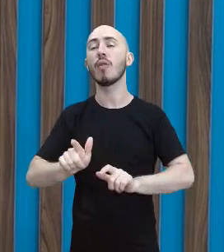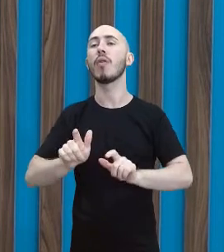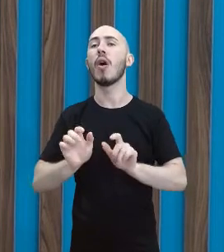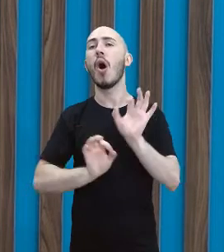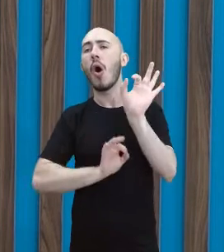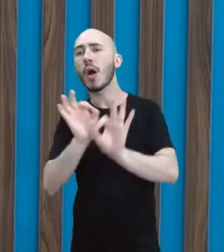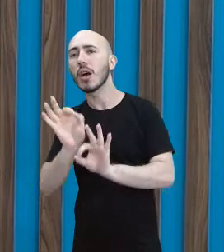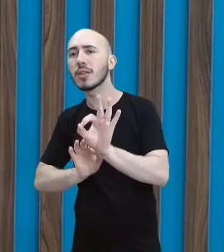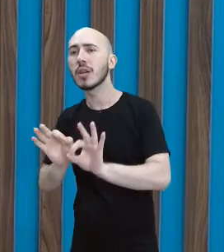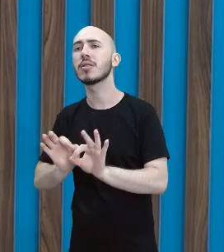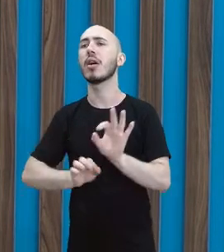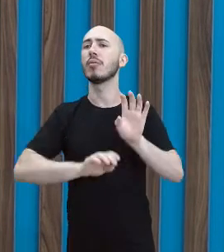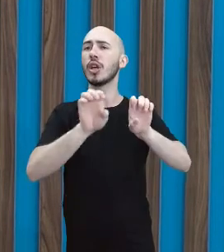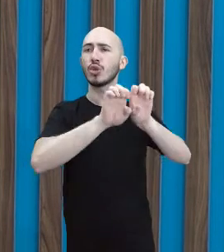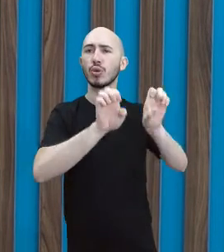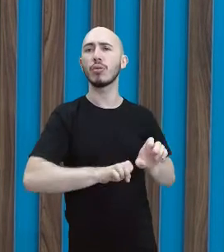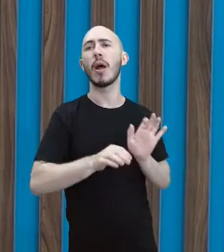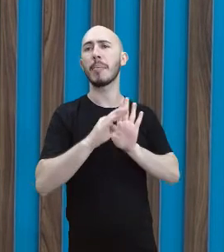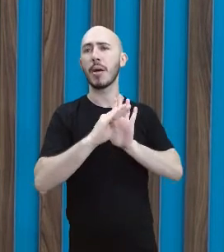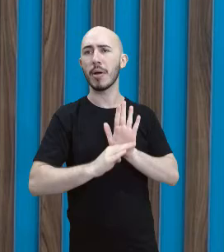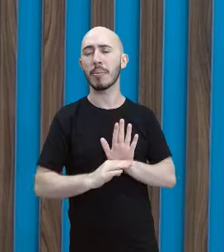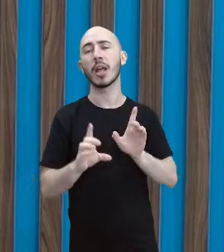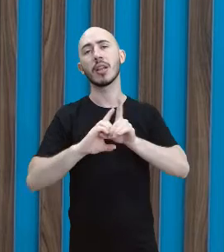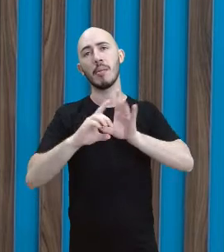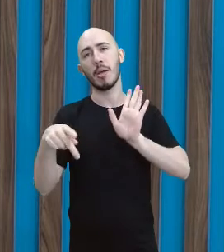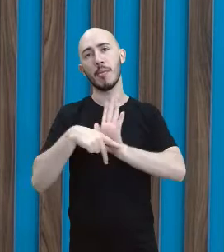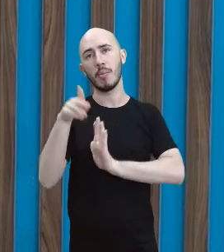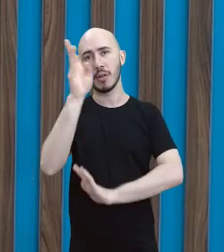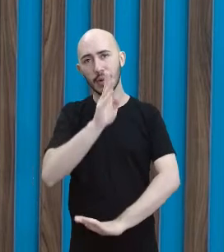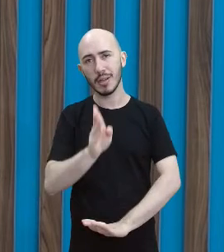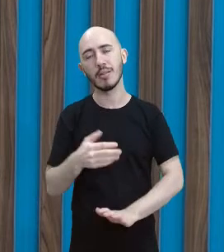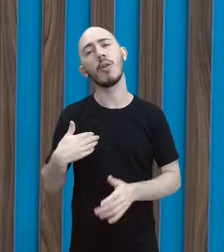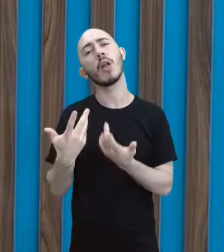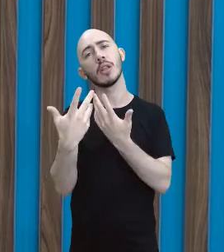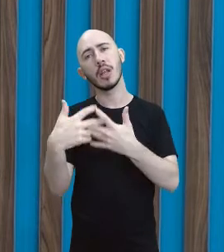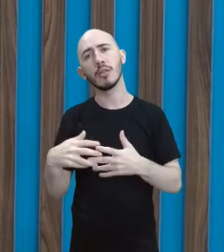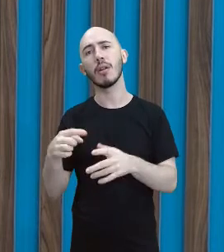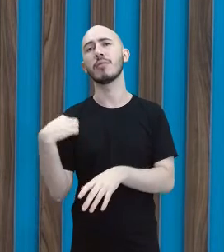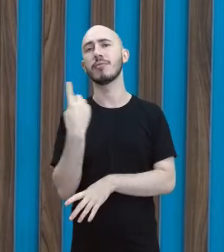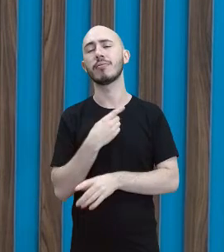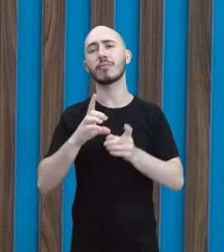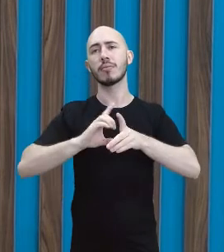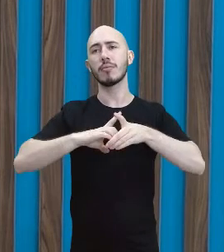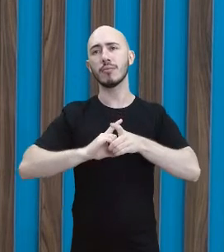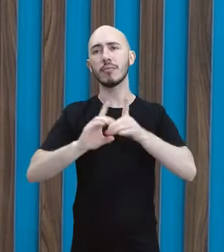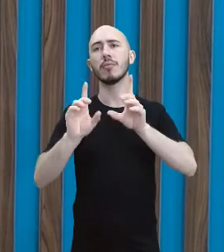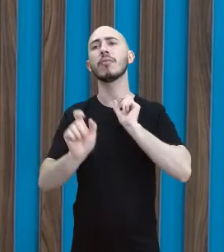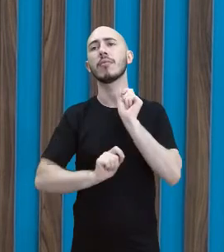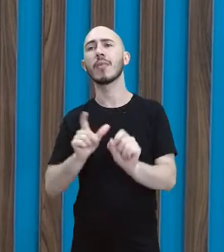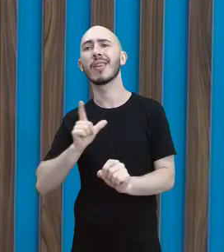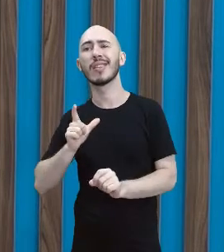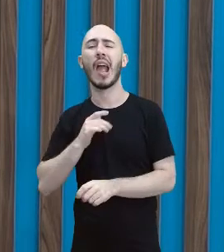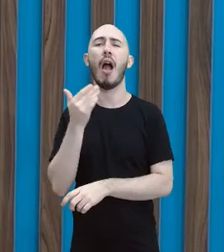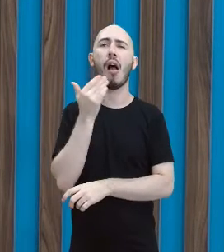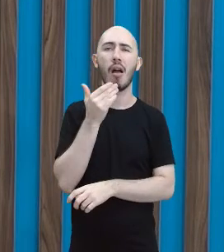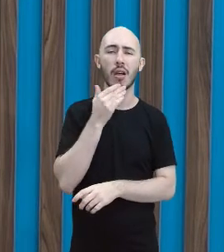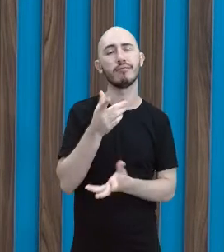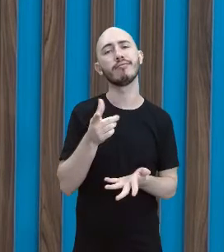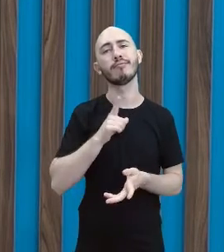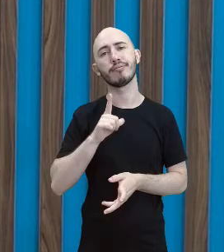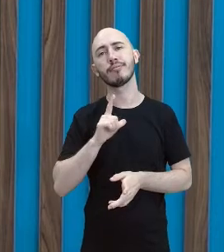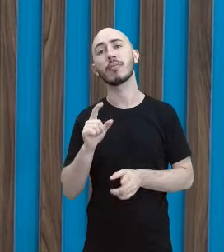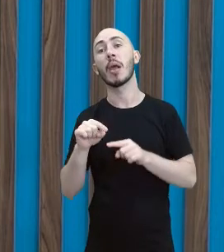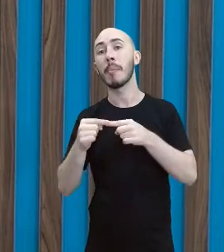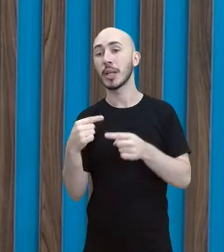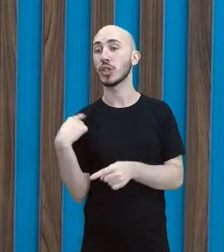reorganização das estruturas democráticas do país. Então é natural que a nossa democracia ela tenha falhas, né? Mas a gente tem